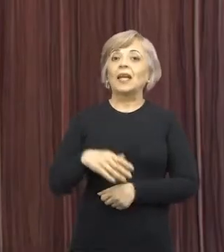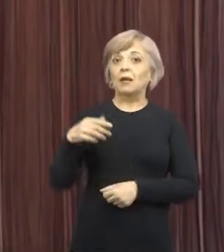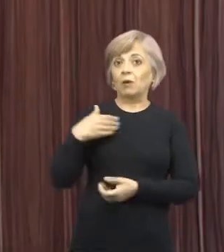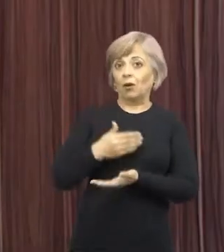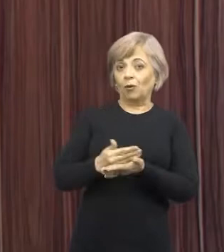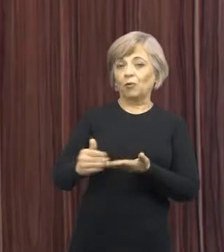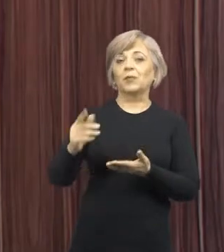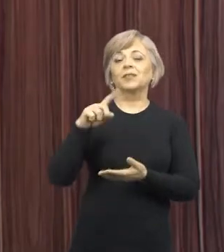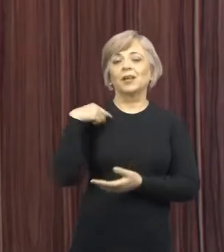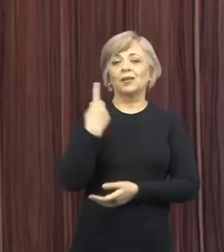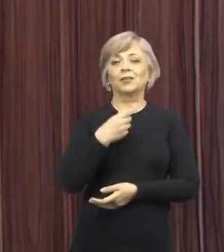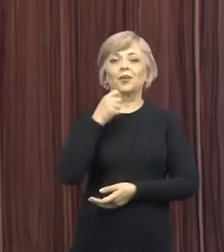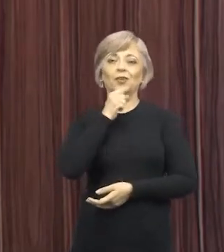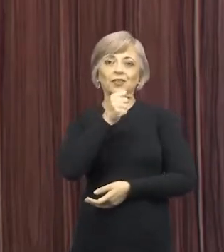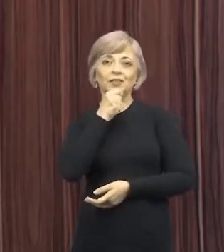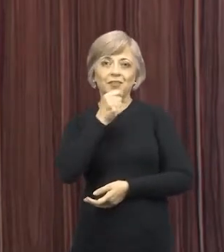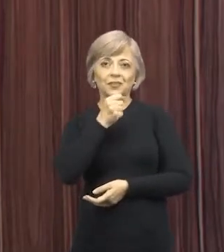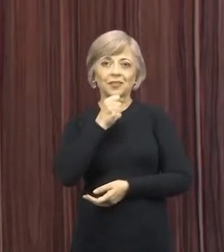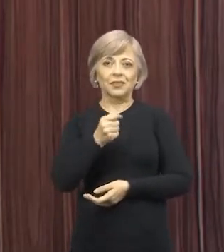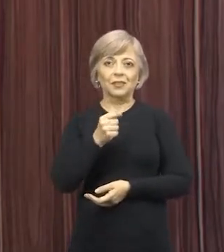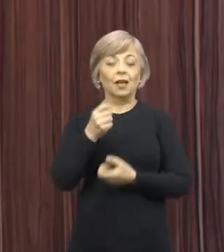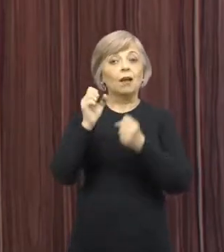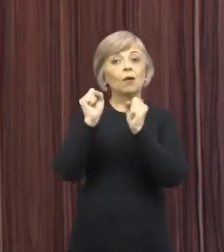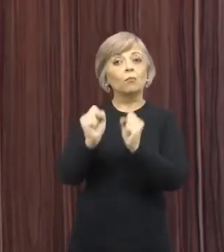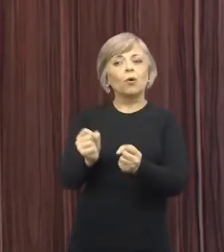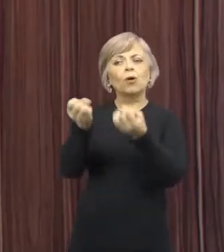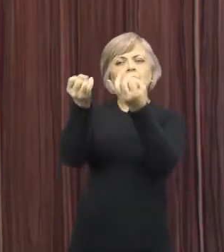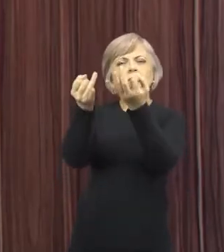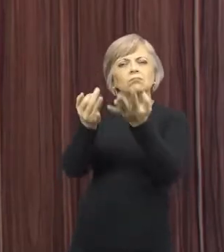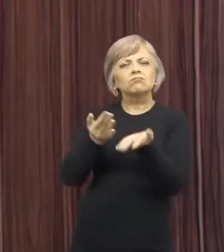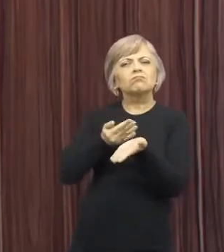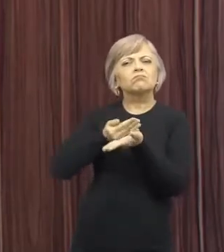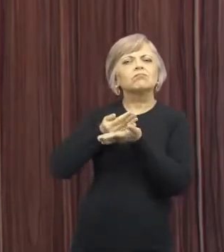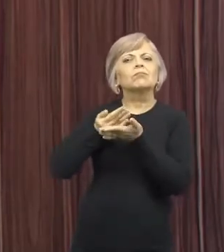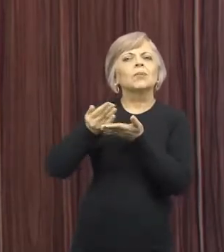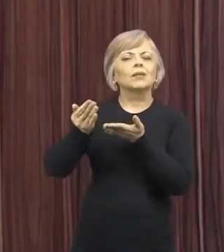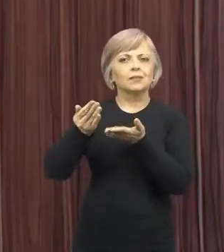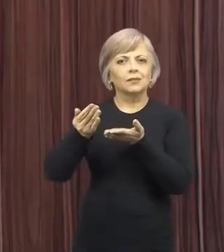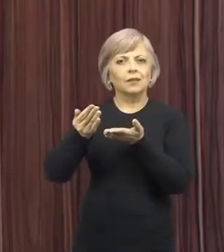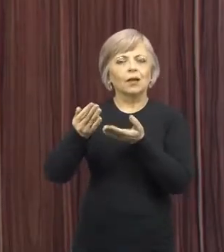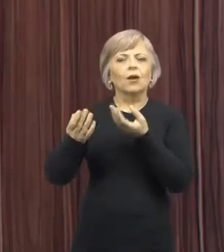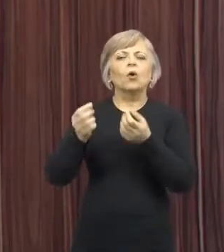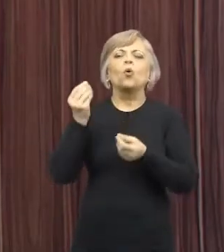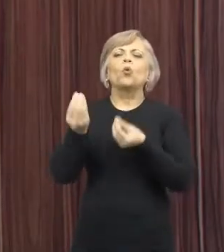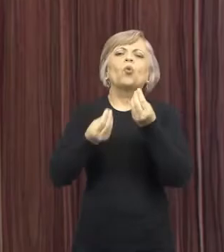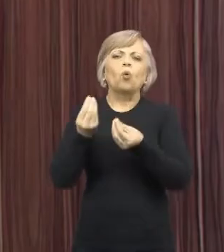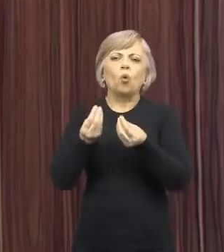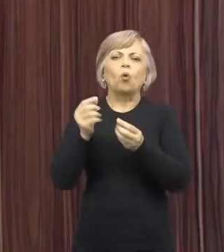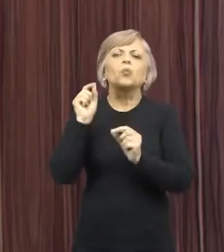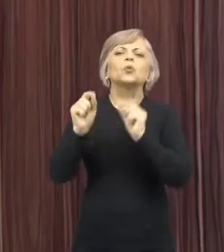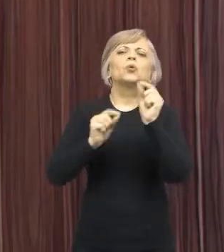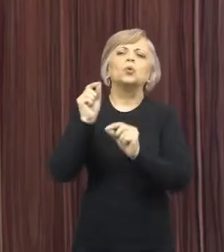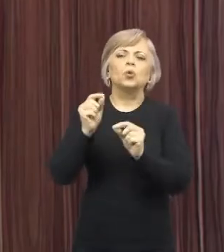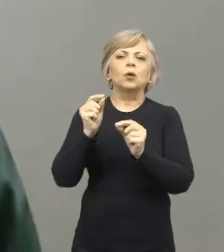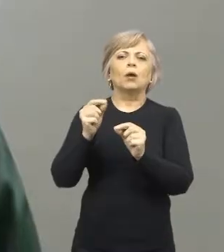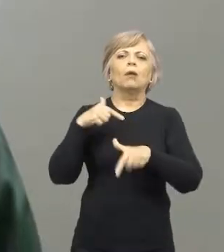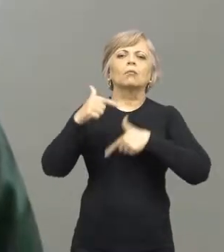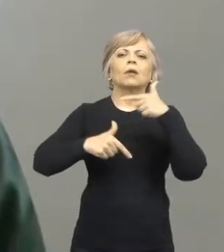nossa entrevista, a senhora poderia iniciar explicando o que é e como funciona o